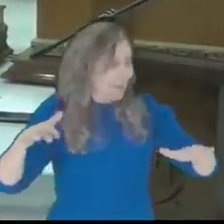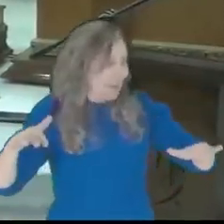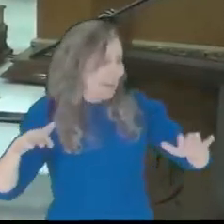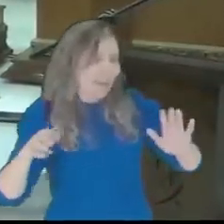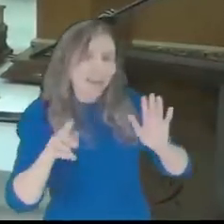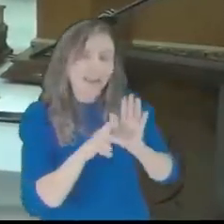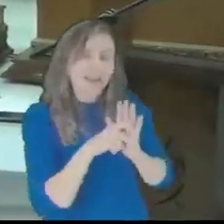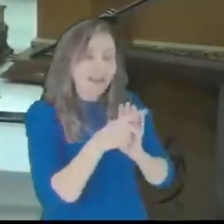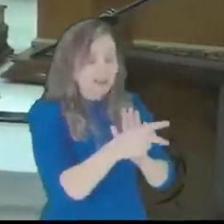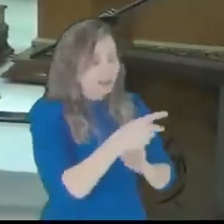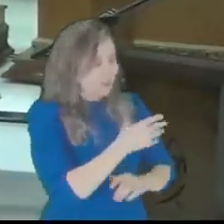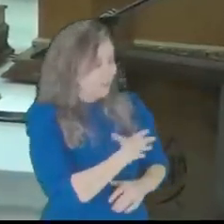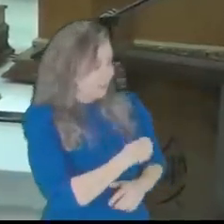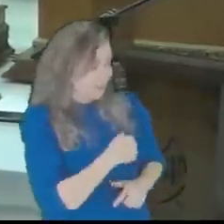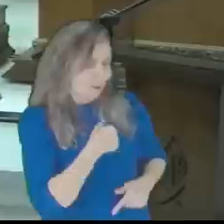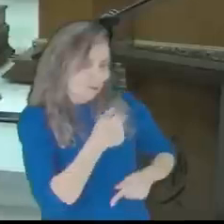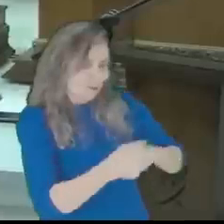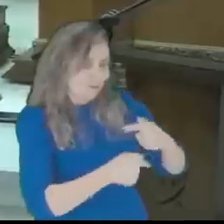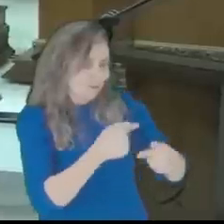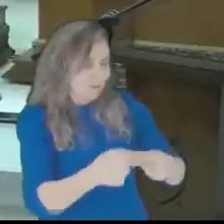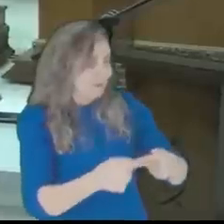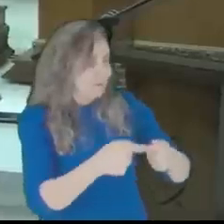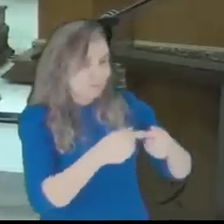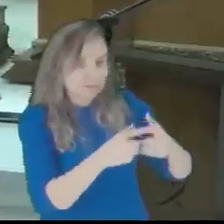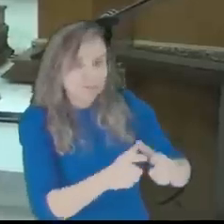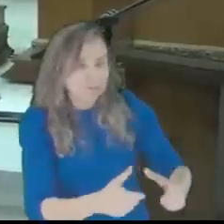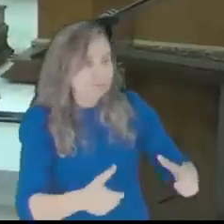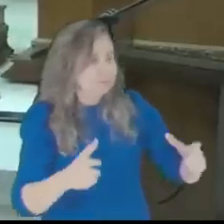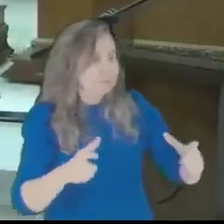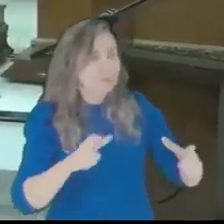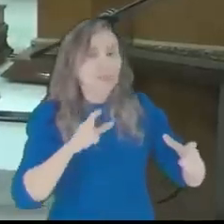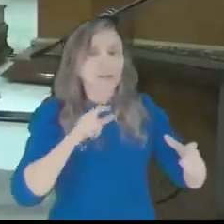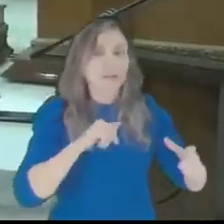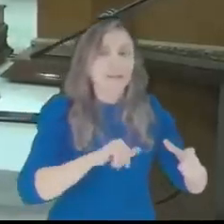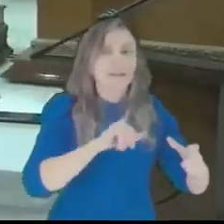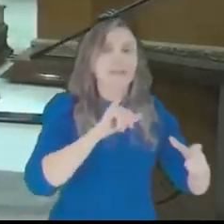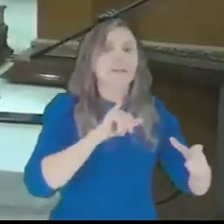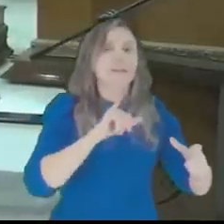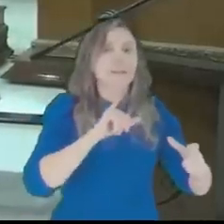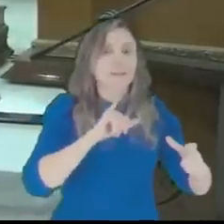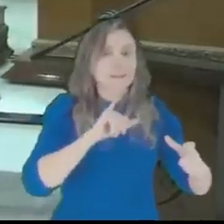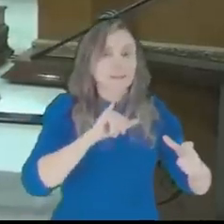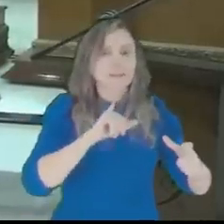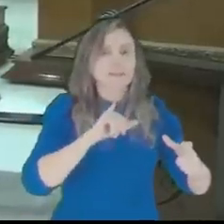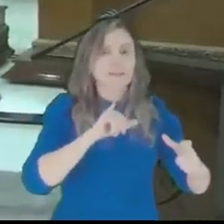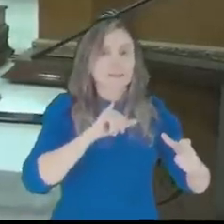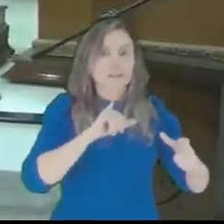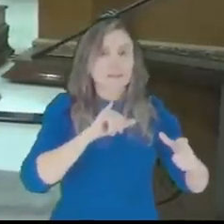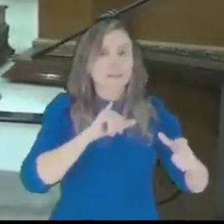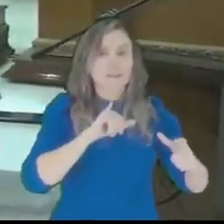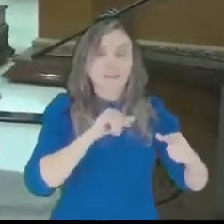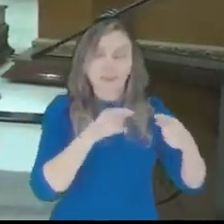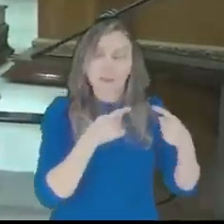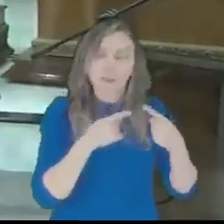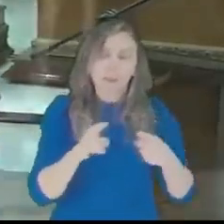tua semente possuirá a portas dos seus inimigos. Eu vou